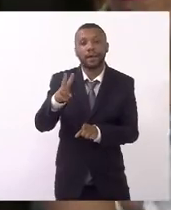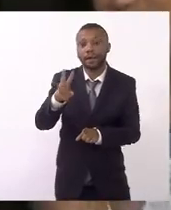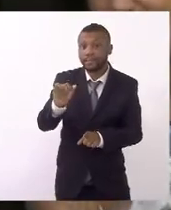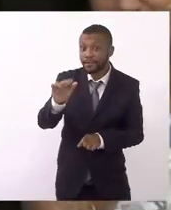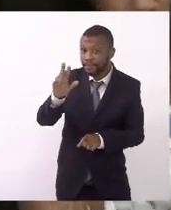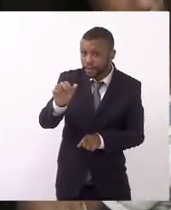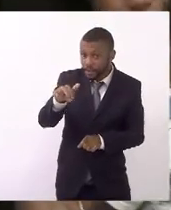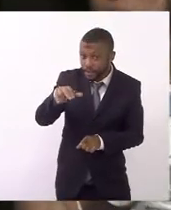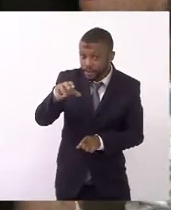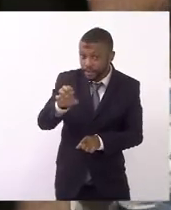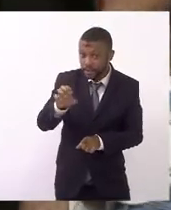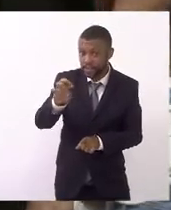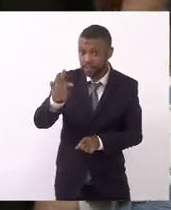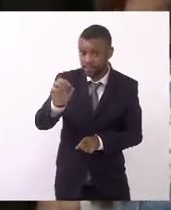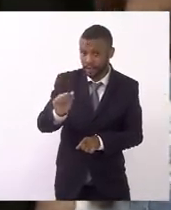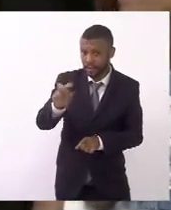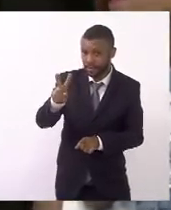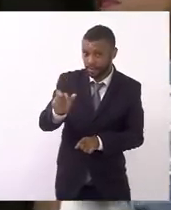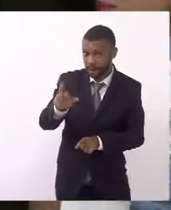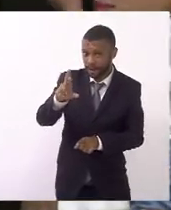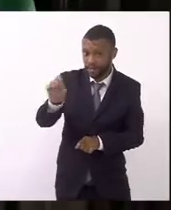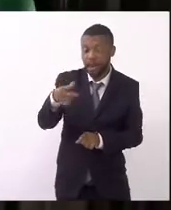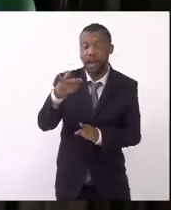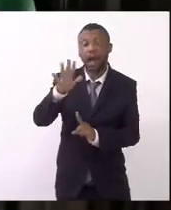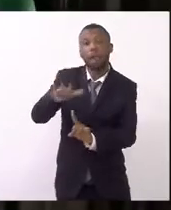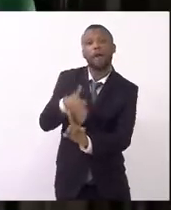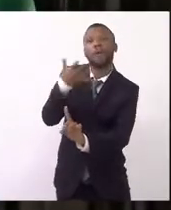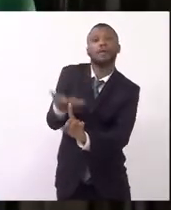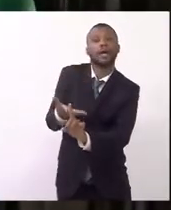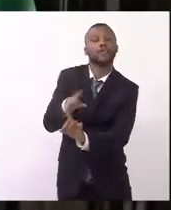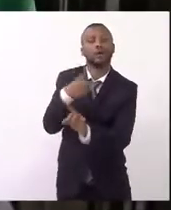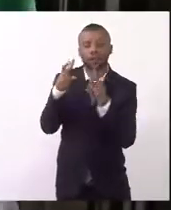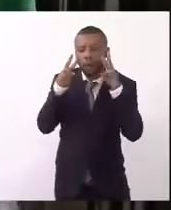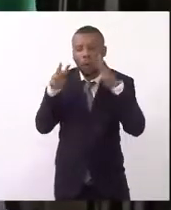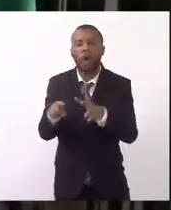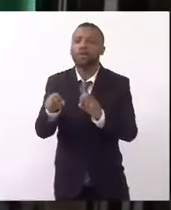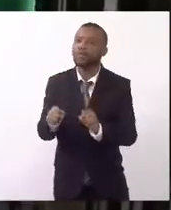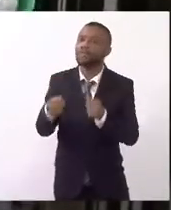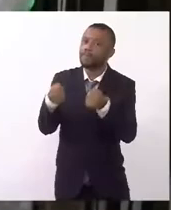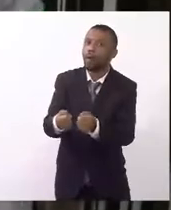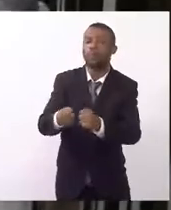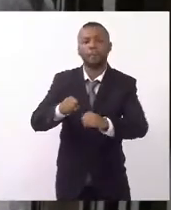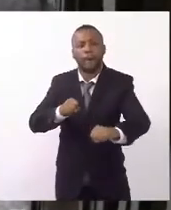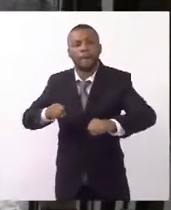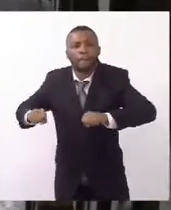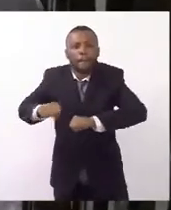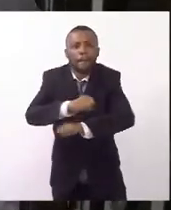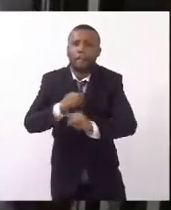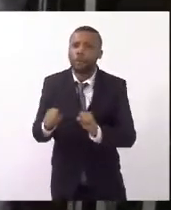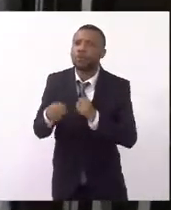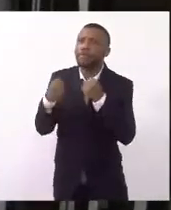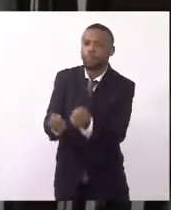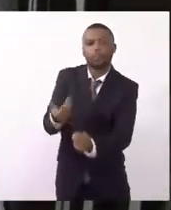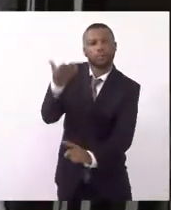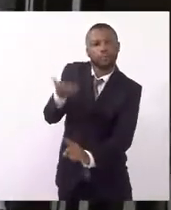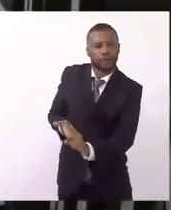radiador é porque a gente reconhece todo esforço toda a luta que todo o empenho dela